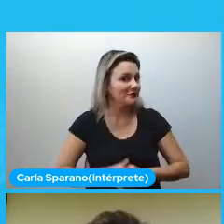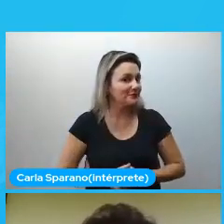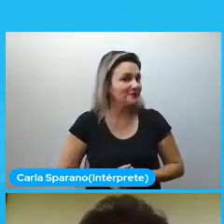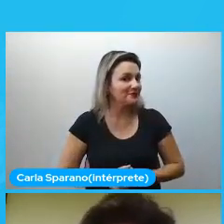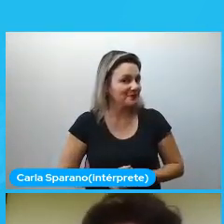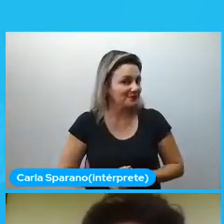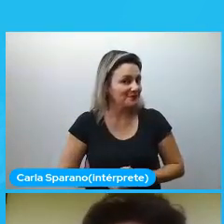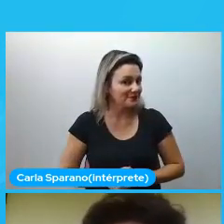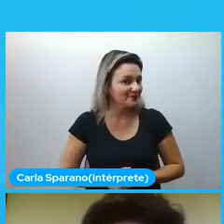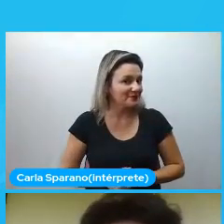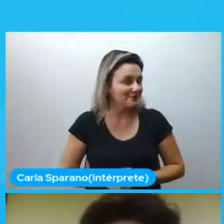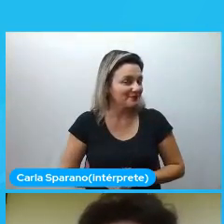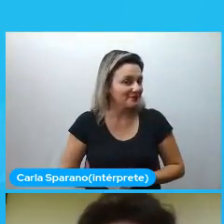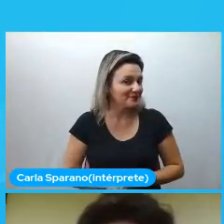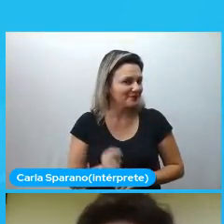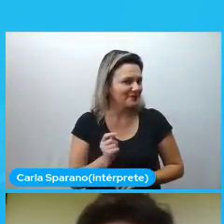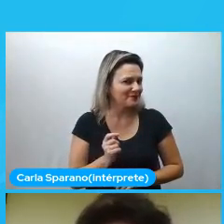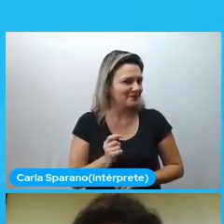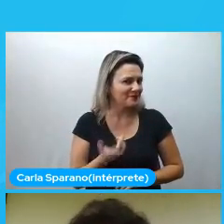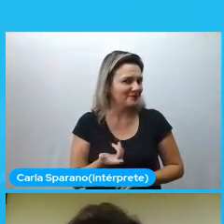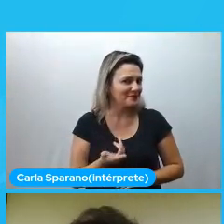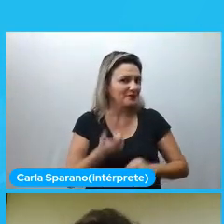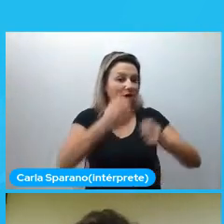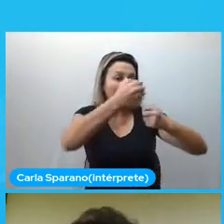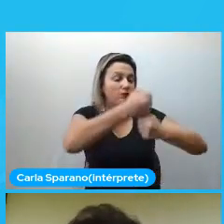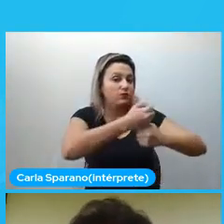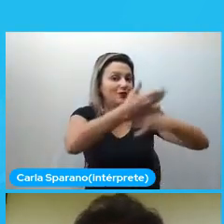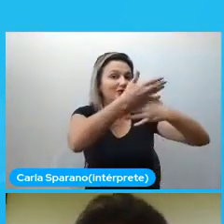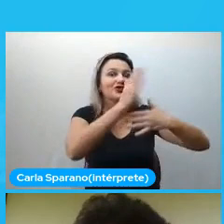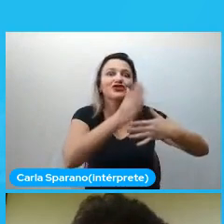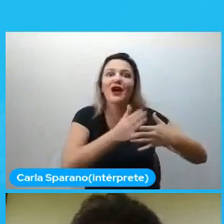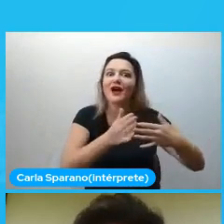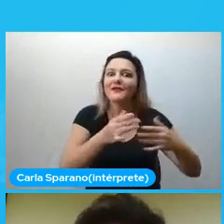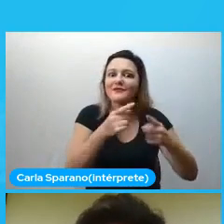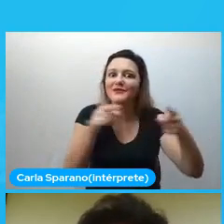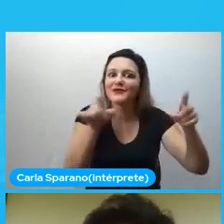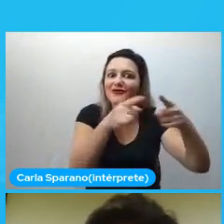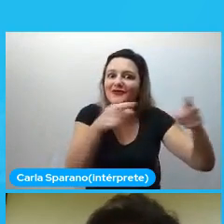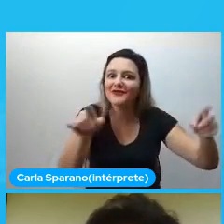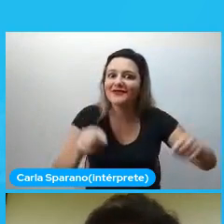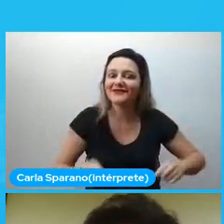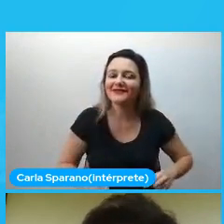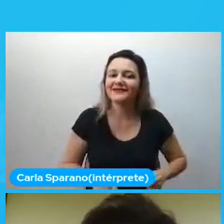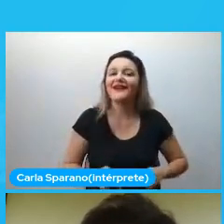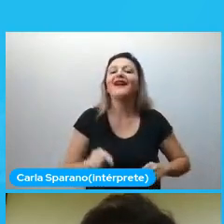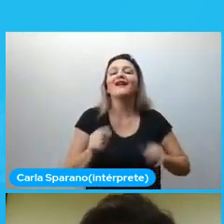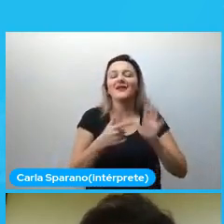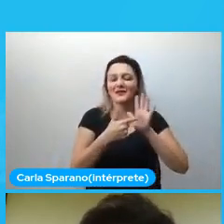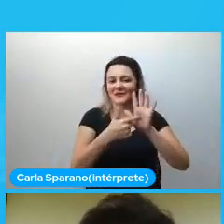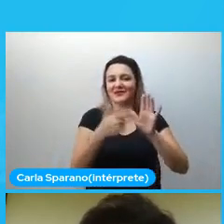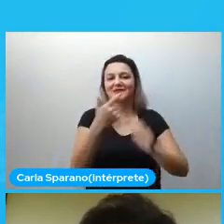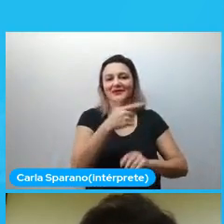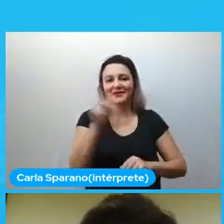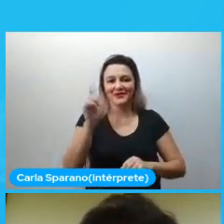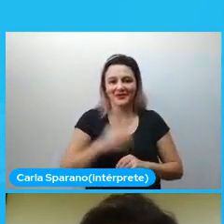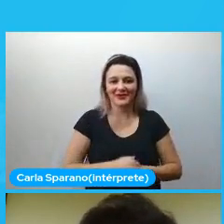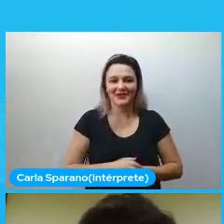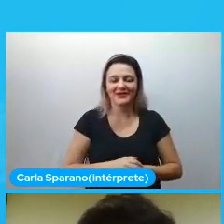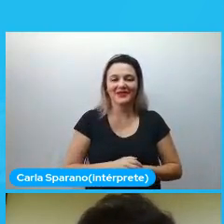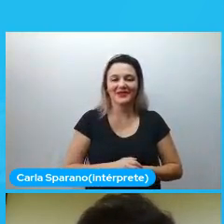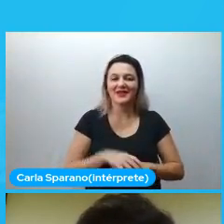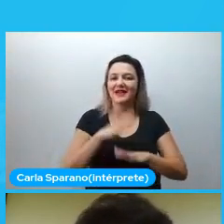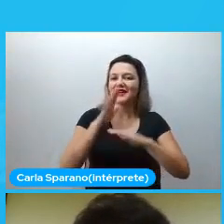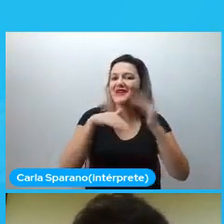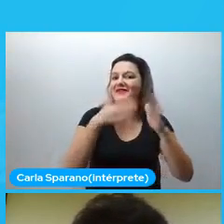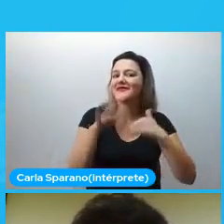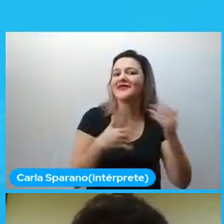Na boa, né? Quase nada que eu escrevi aqui e já é uma música, né? Mas eu quero mostrar outras batidas, fazer a evolução do funk em Python,